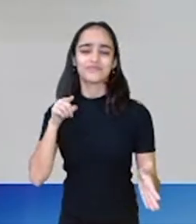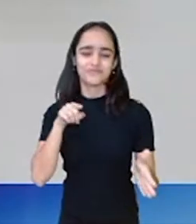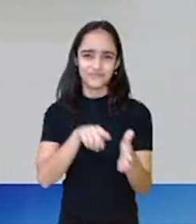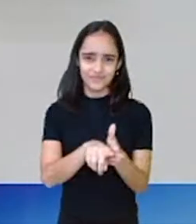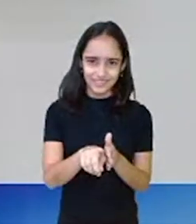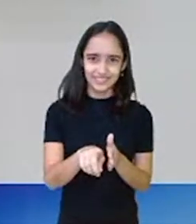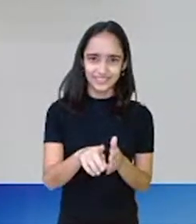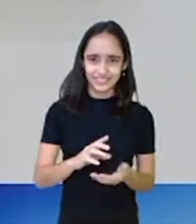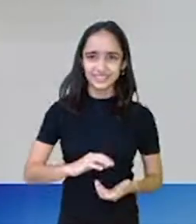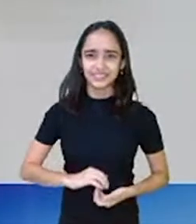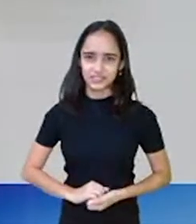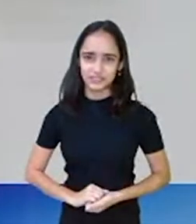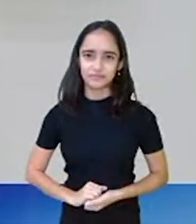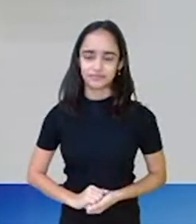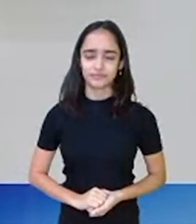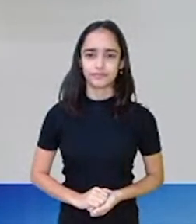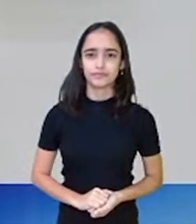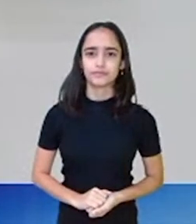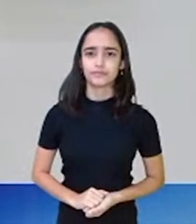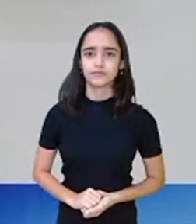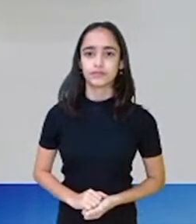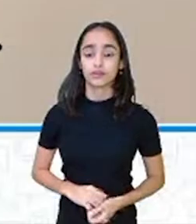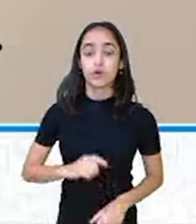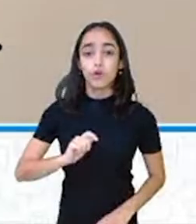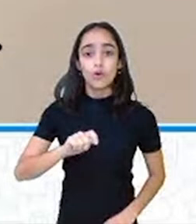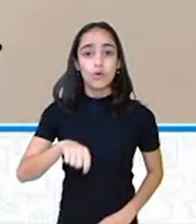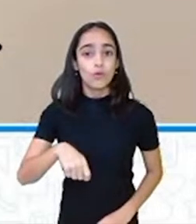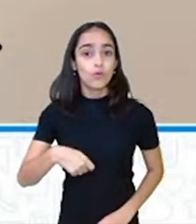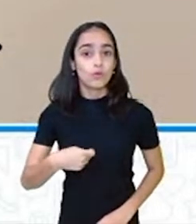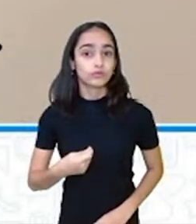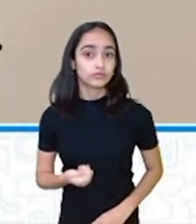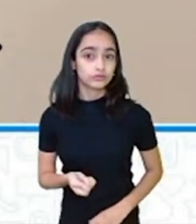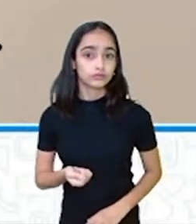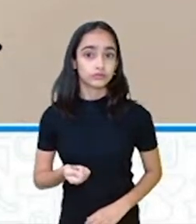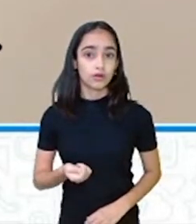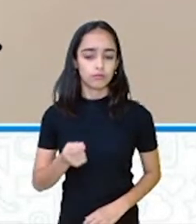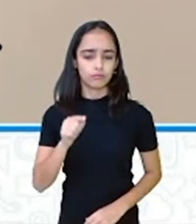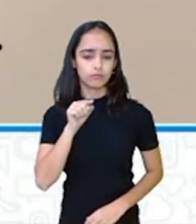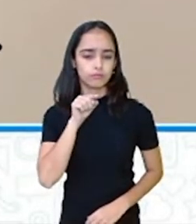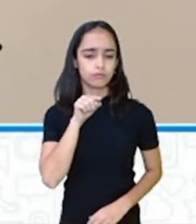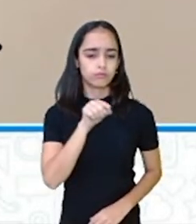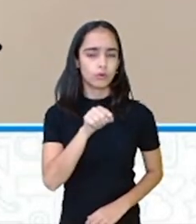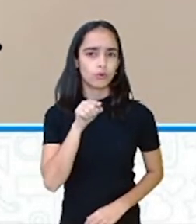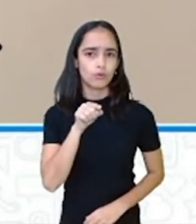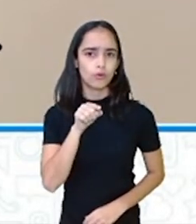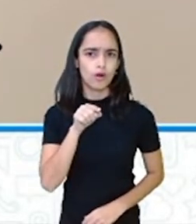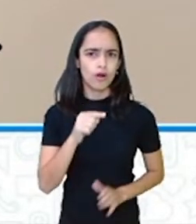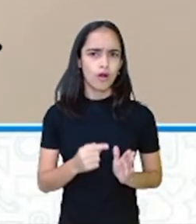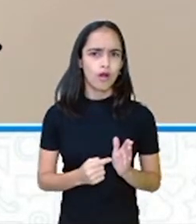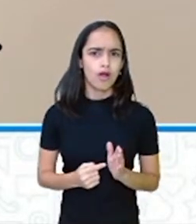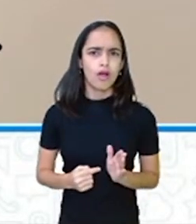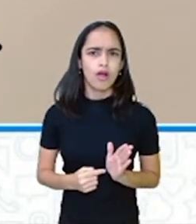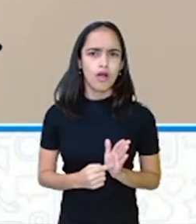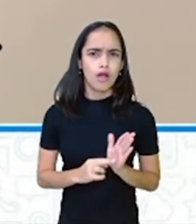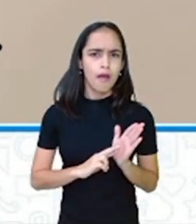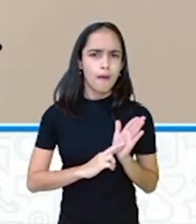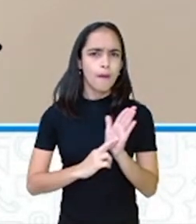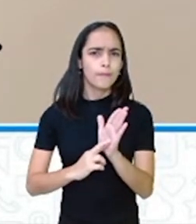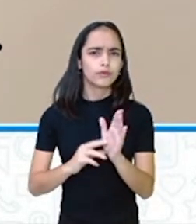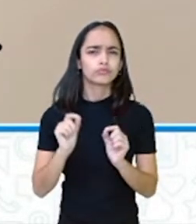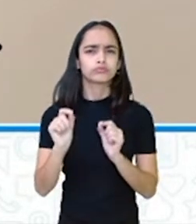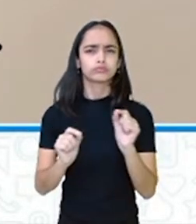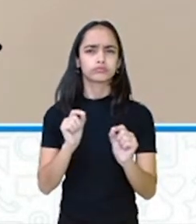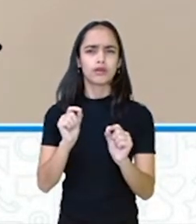pergunta. E os sinais de pontuação representam uma pausa